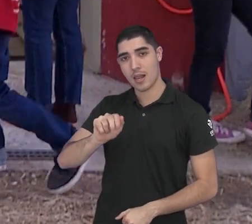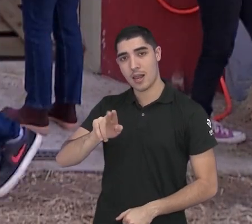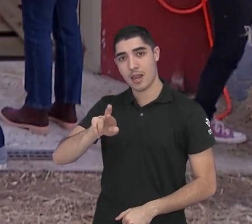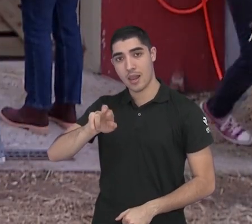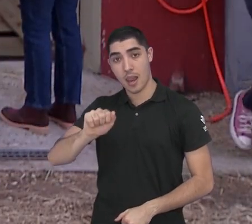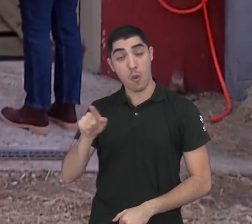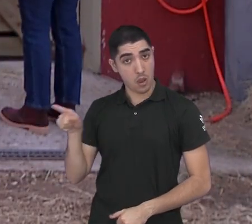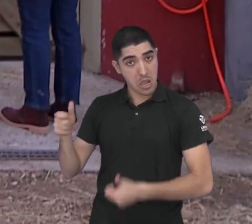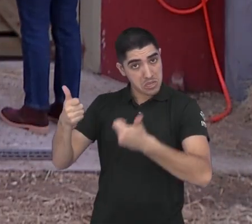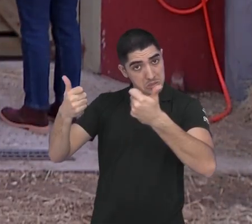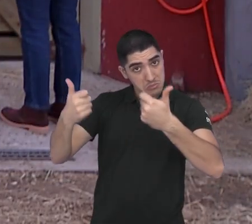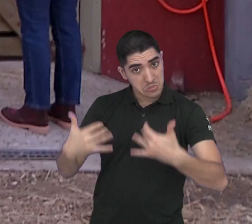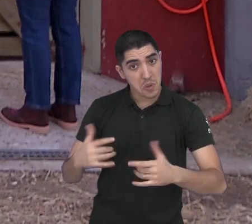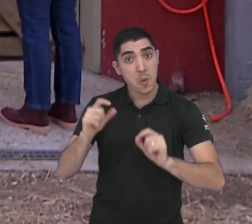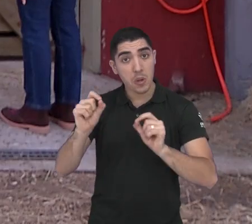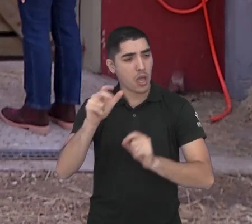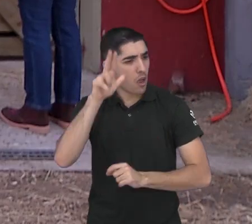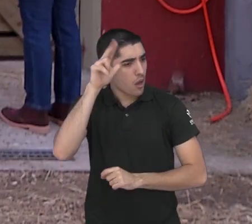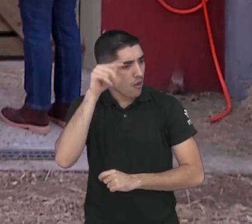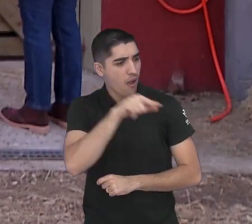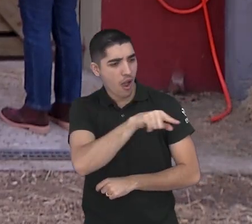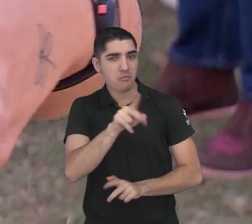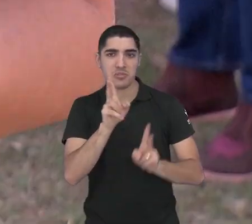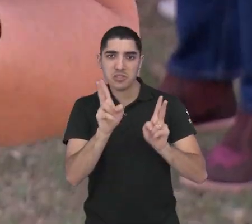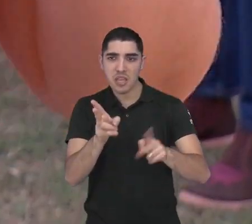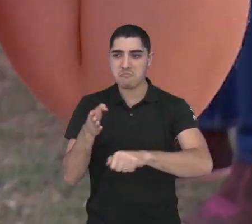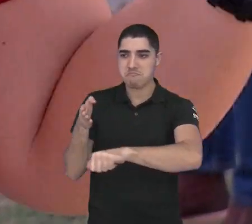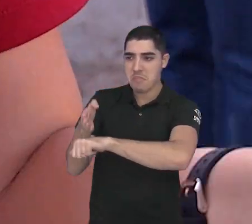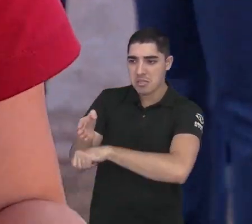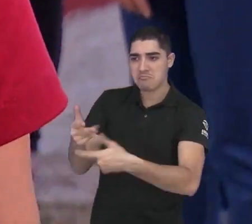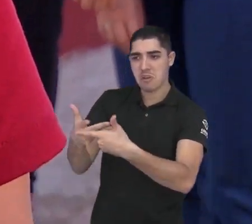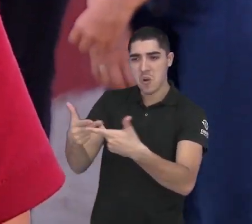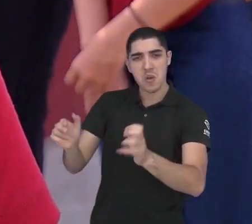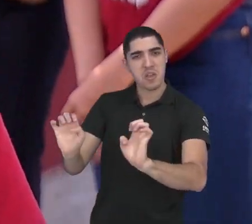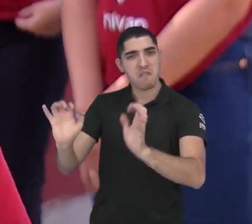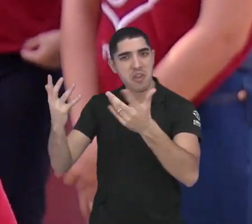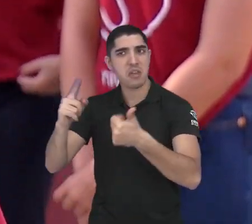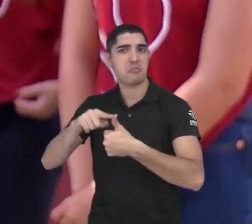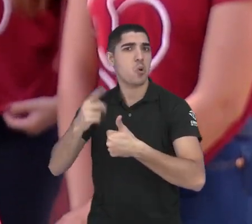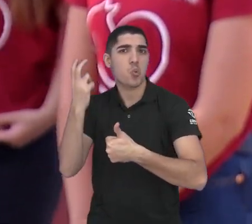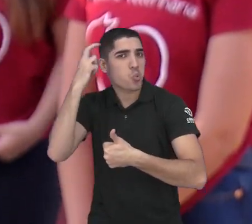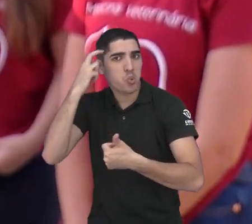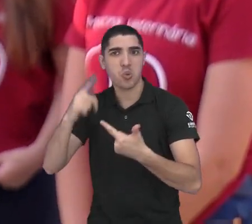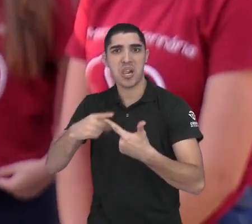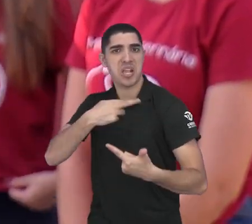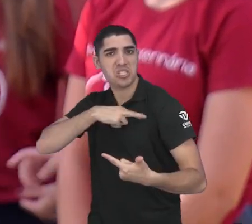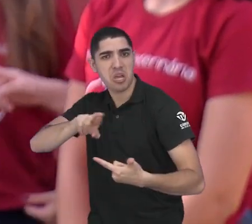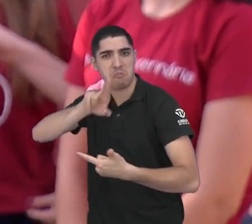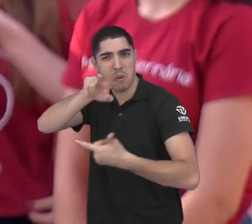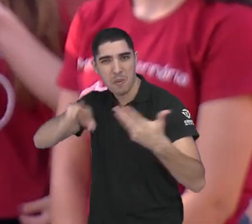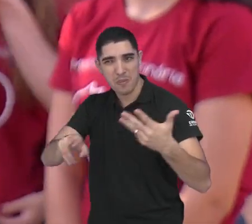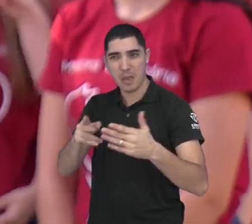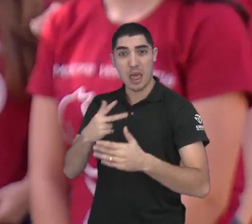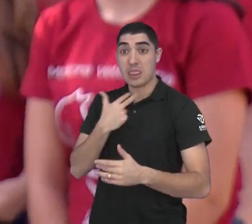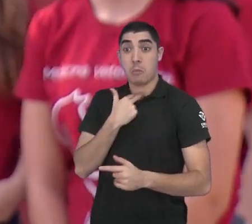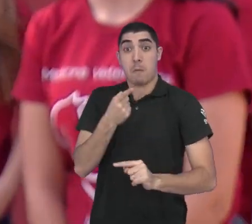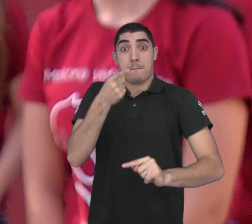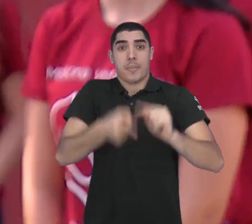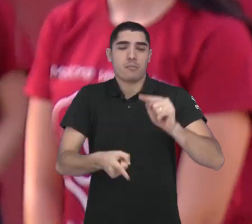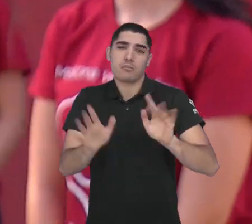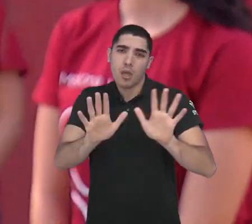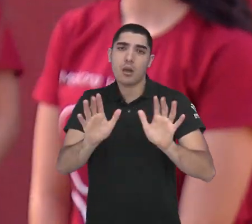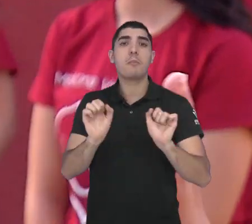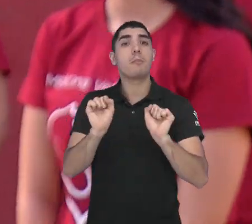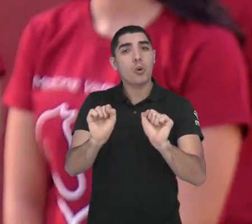alunas responsáveis, ressalta que a participação dos cavalos em manifestações culturais e religiosas não precisa ser